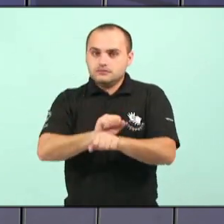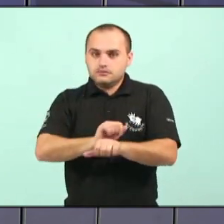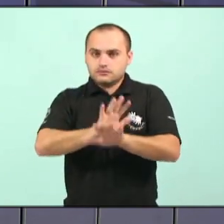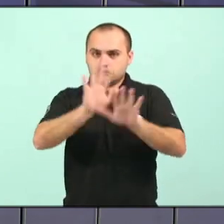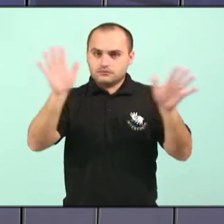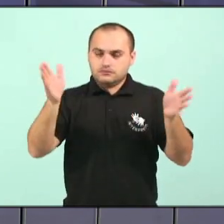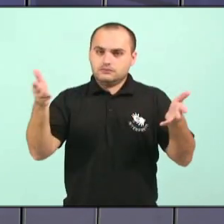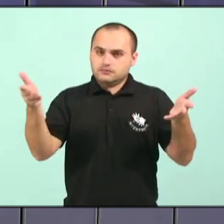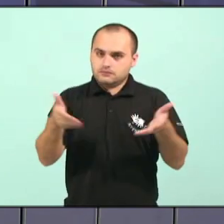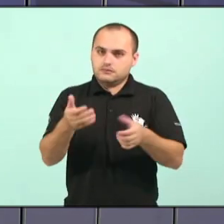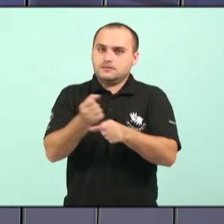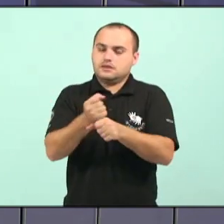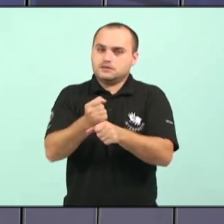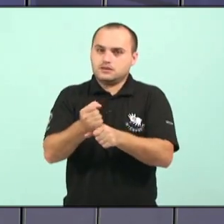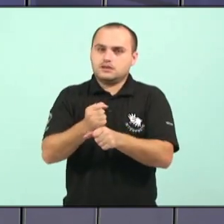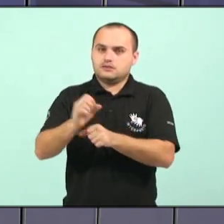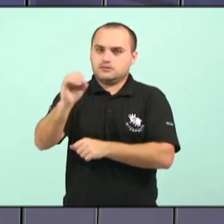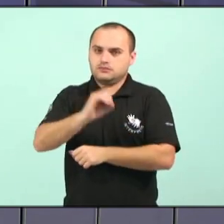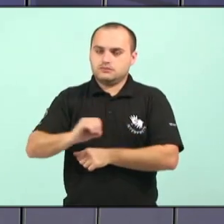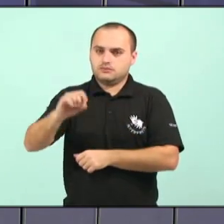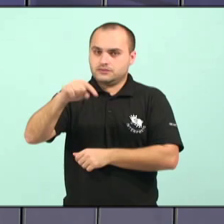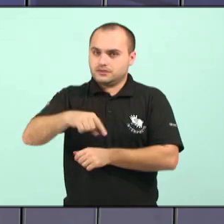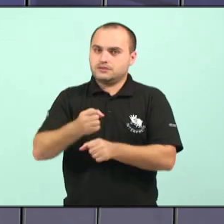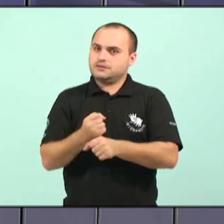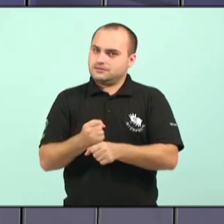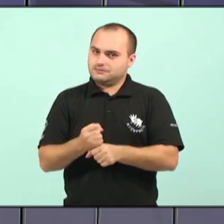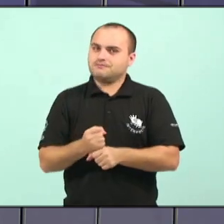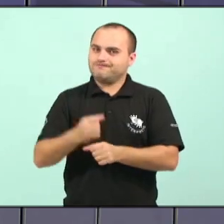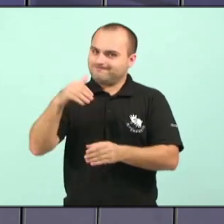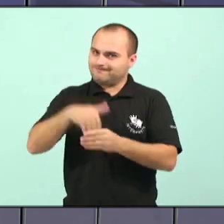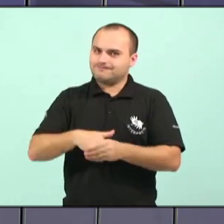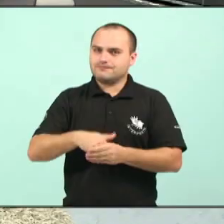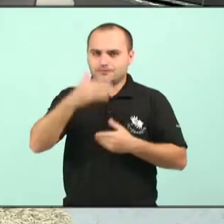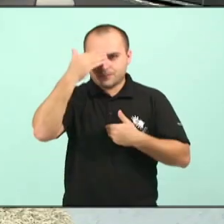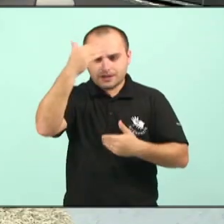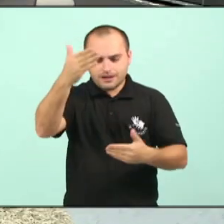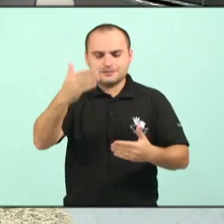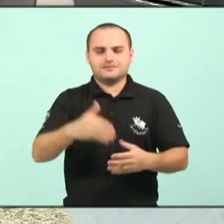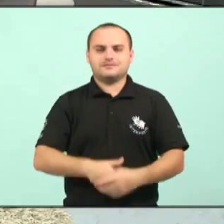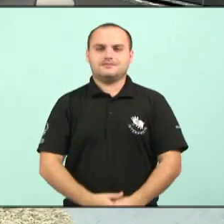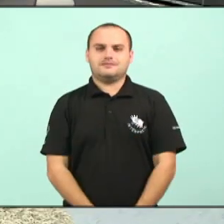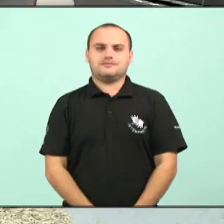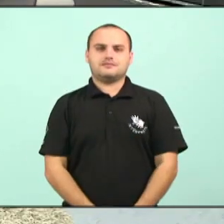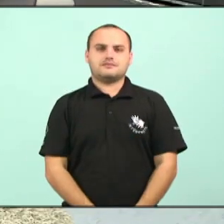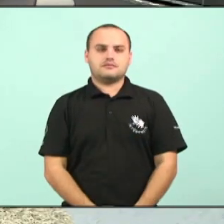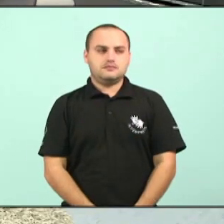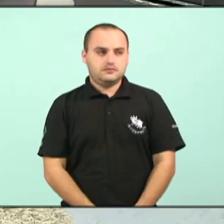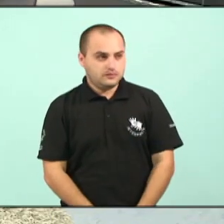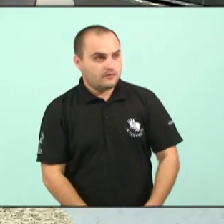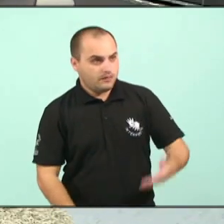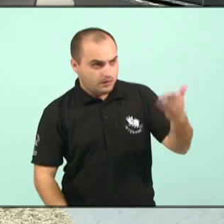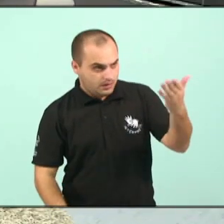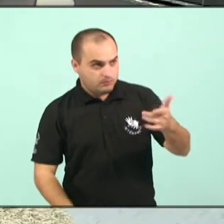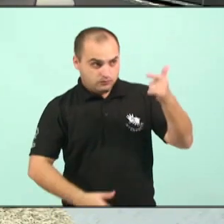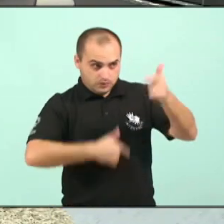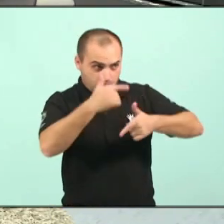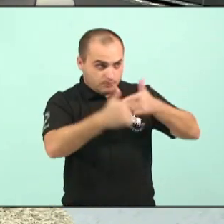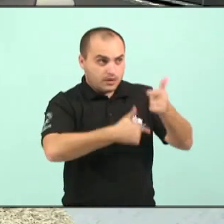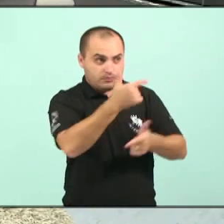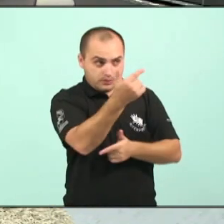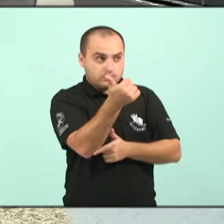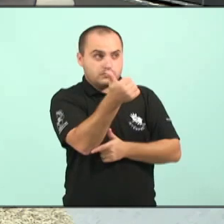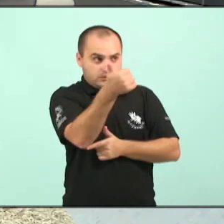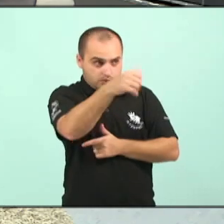dado nas eleições de outubro desse ano. Agradeço a todos vocês, muito obrigado. E com muito trabalho para 2019, né,